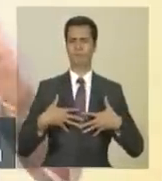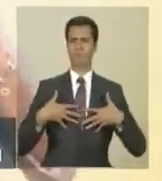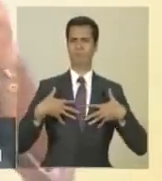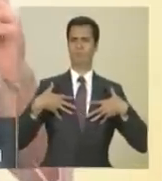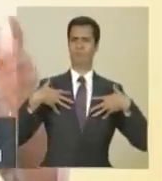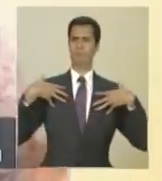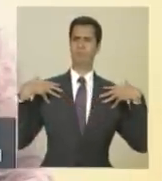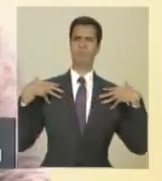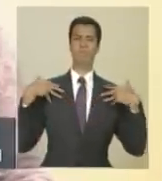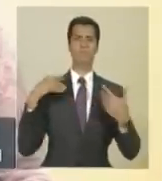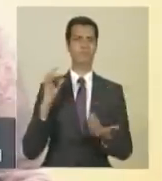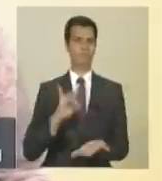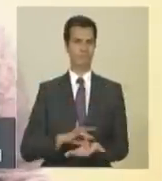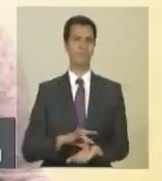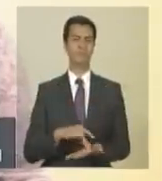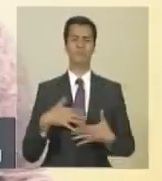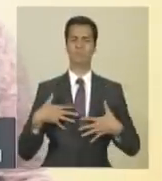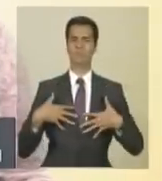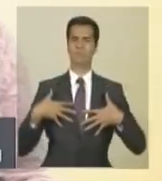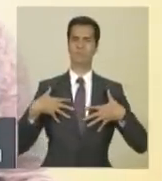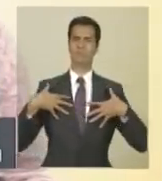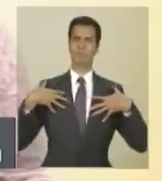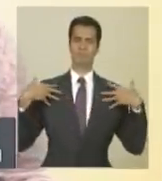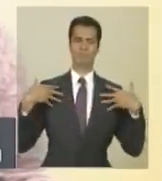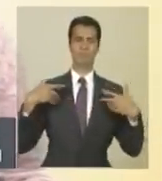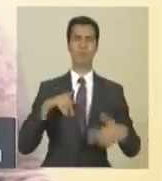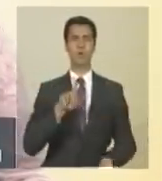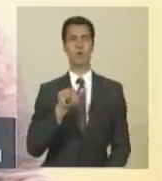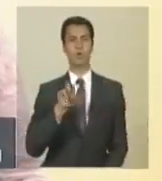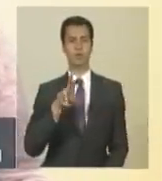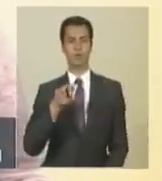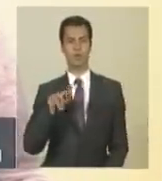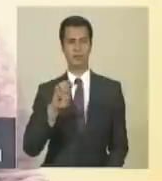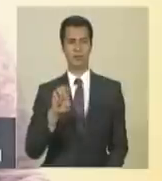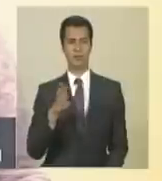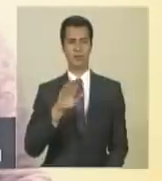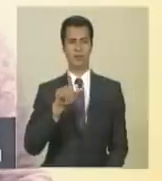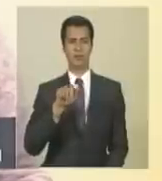um imenso orgulho da Lorene Laiane